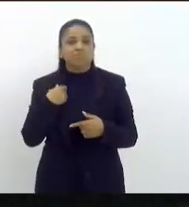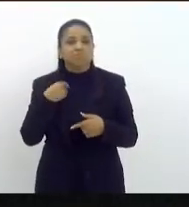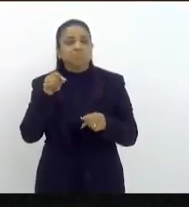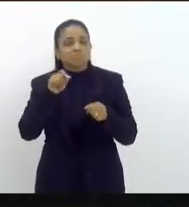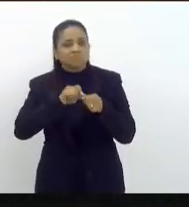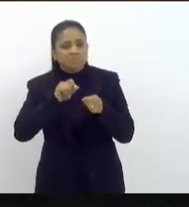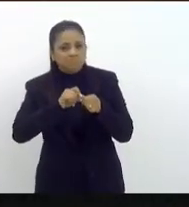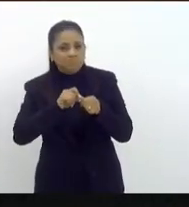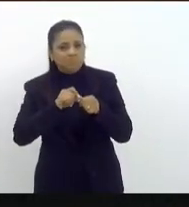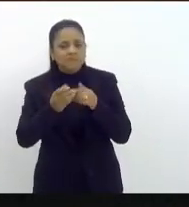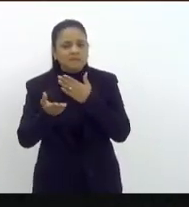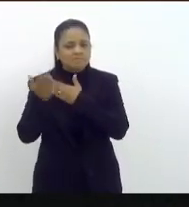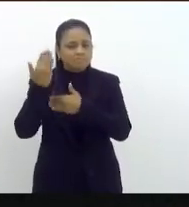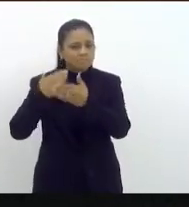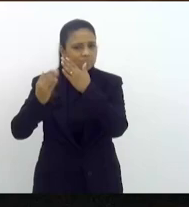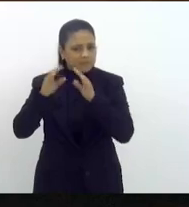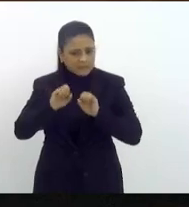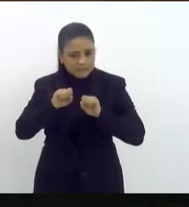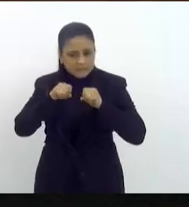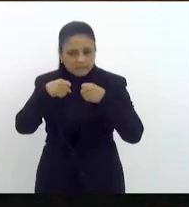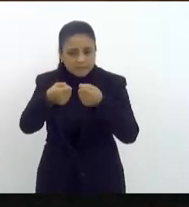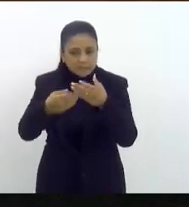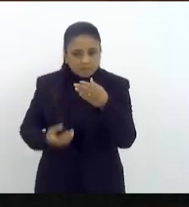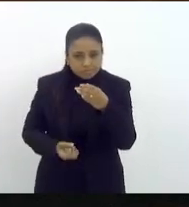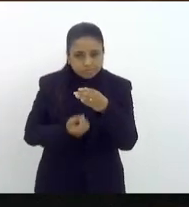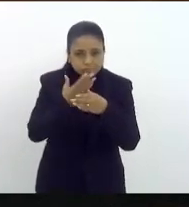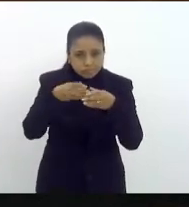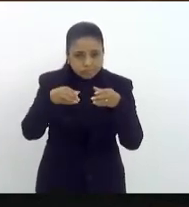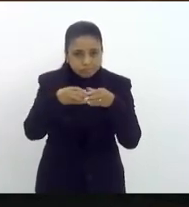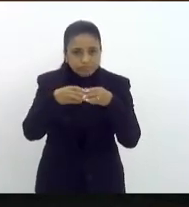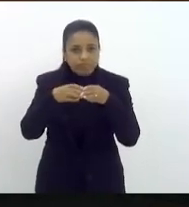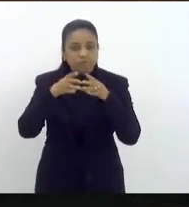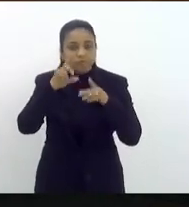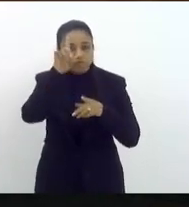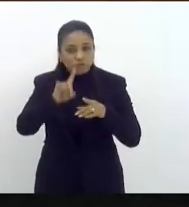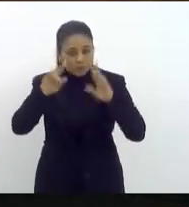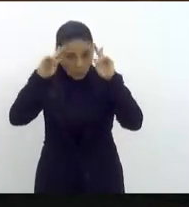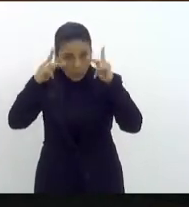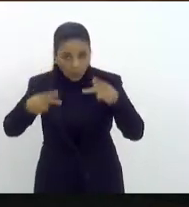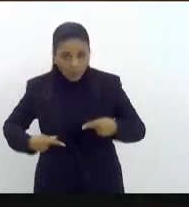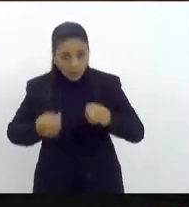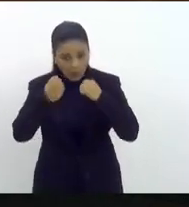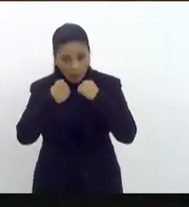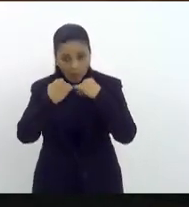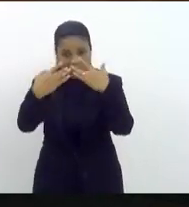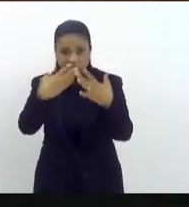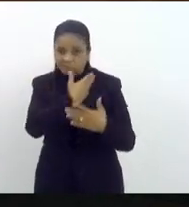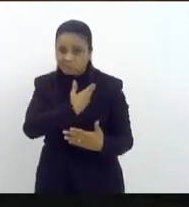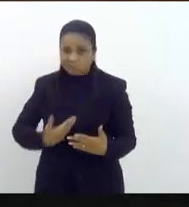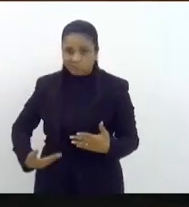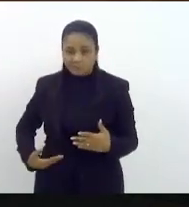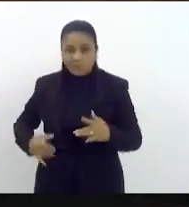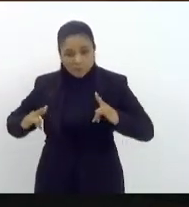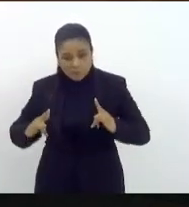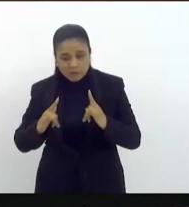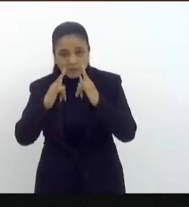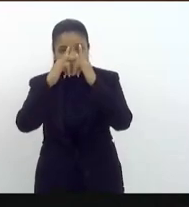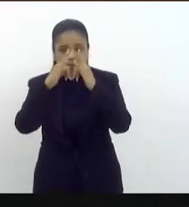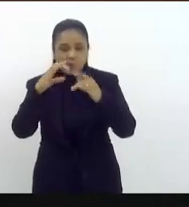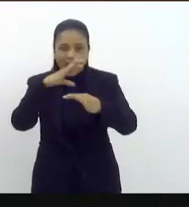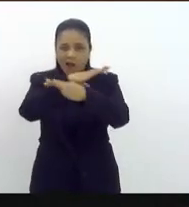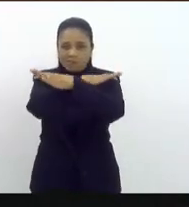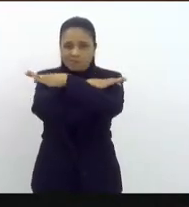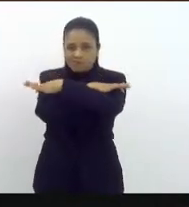época lá que presidia a comissão de defesa dos Direitos Humanos uma audiência pública num terreiro de candomblé